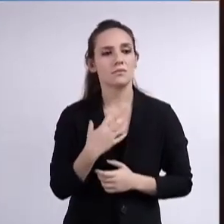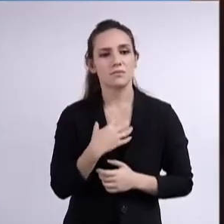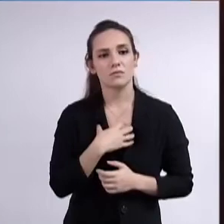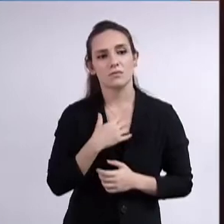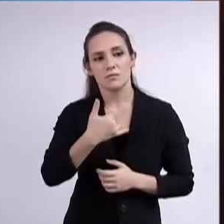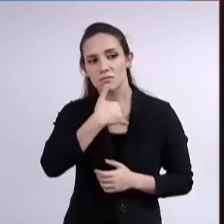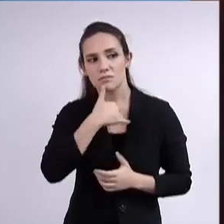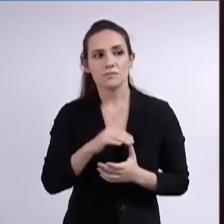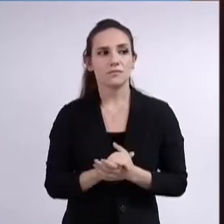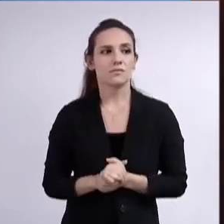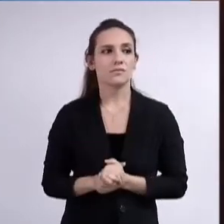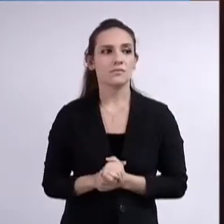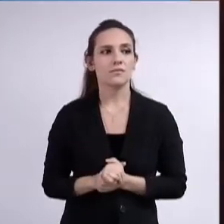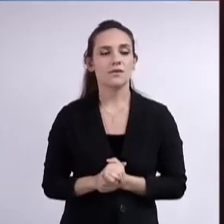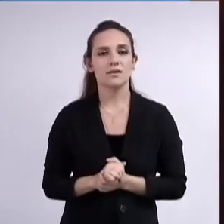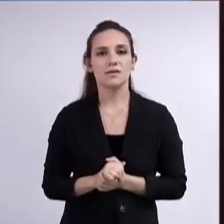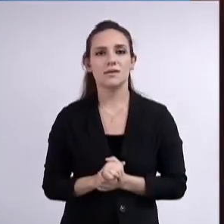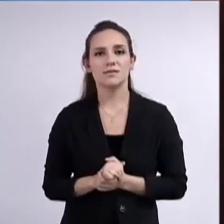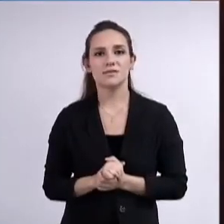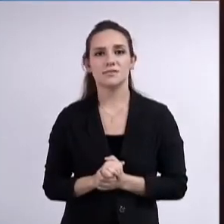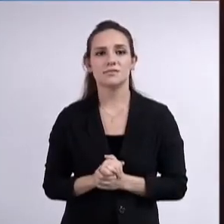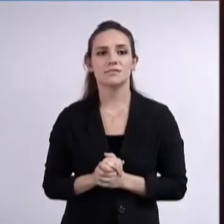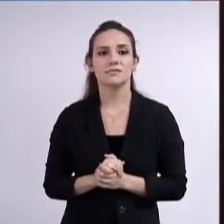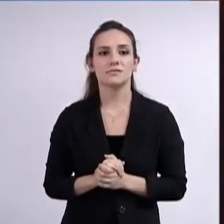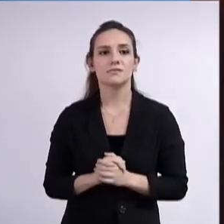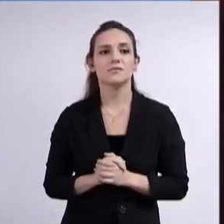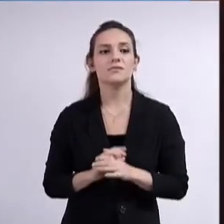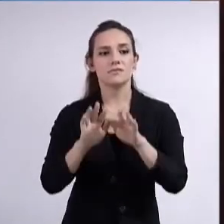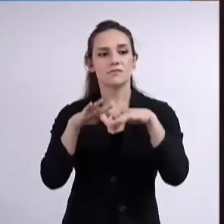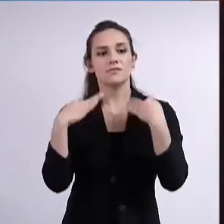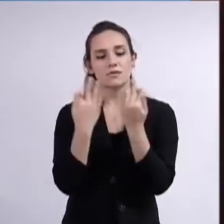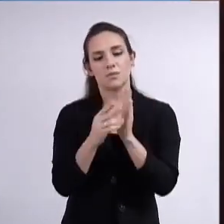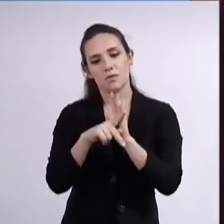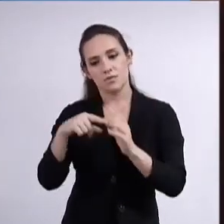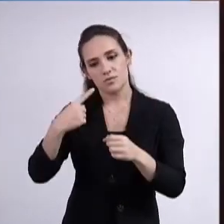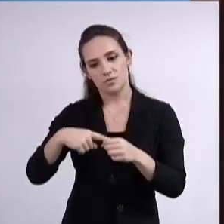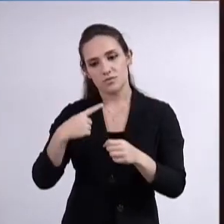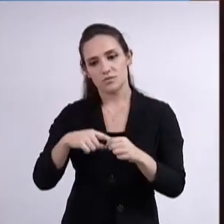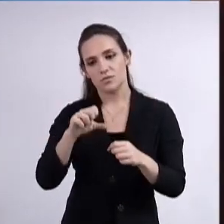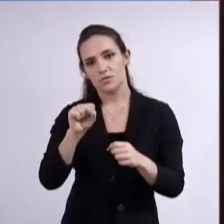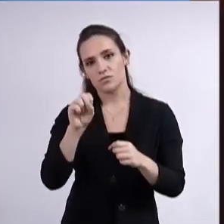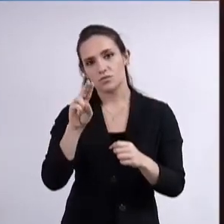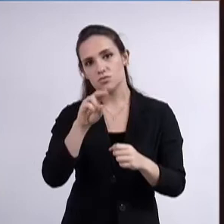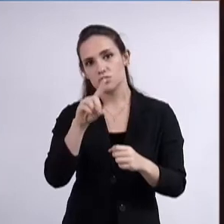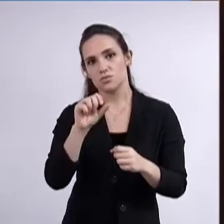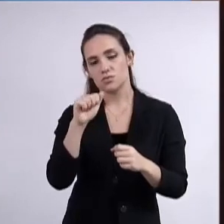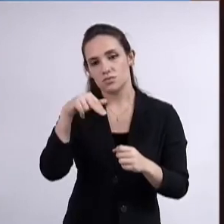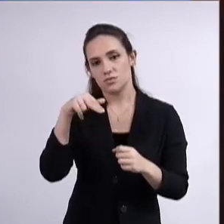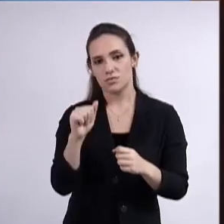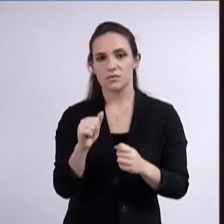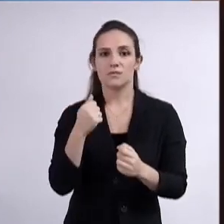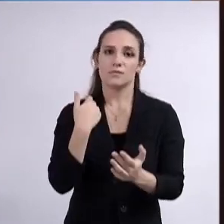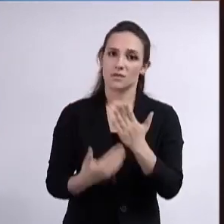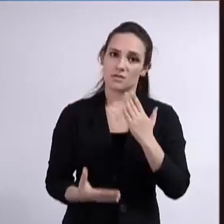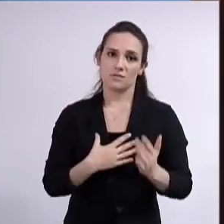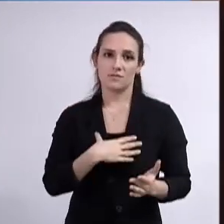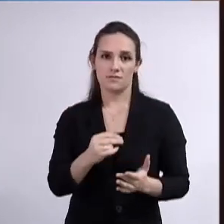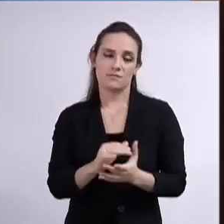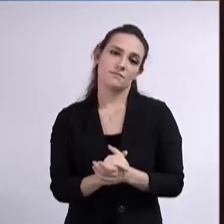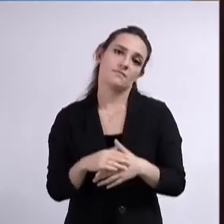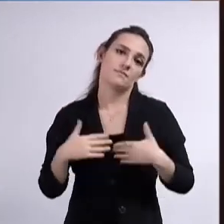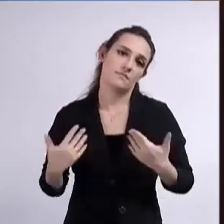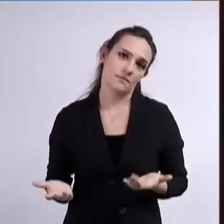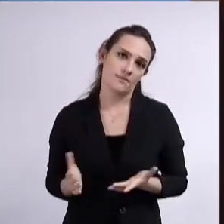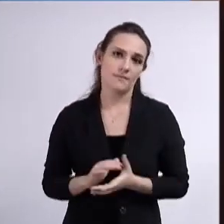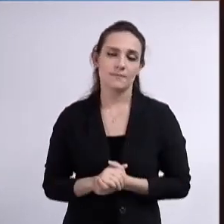de pesar a esses familiares do município de Suzano que perderam seus filhos e com